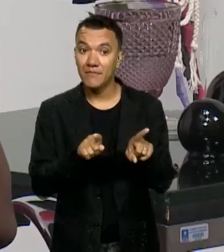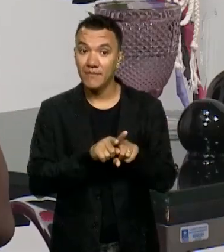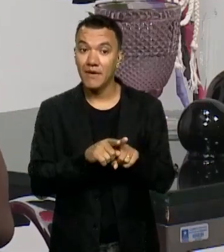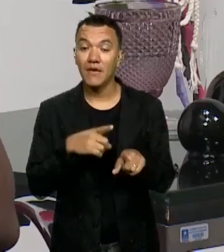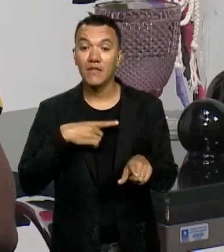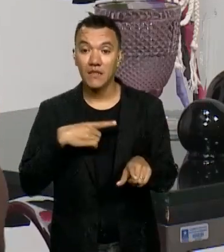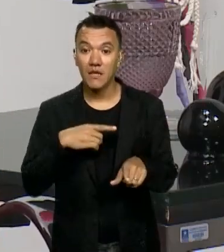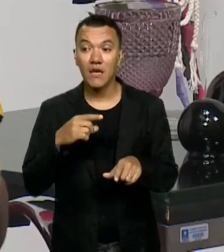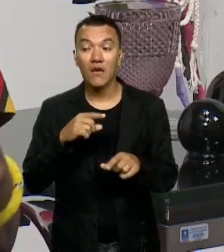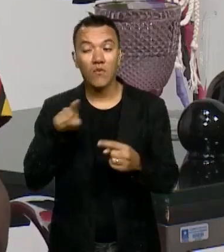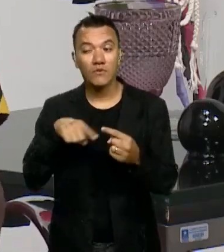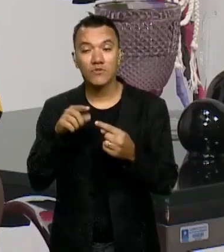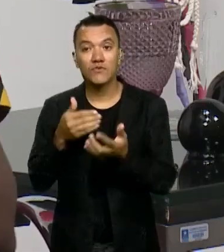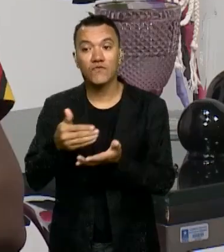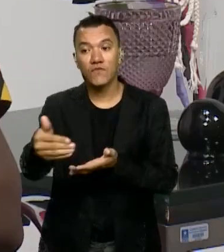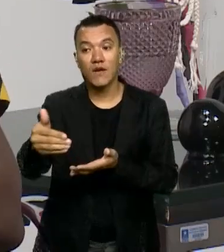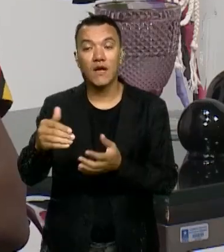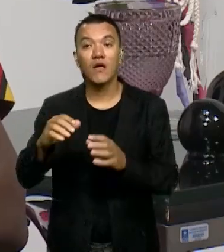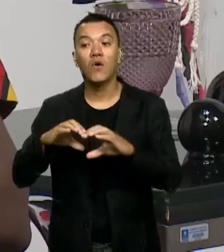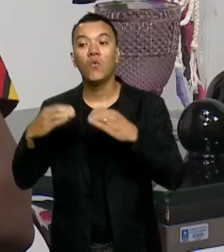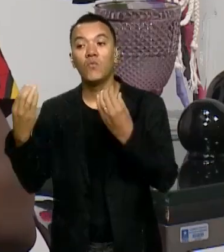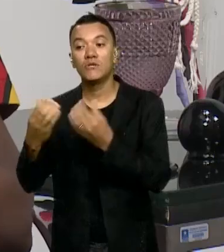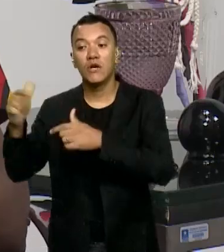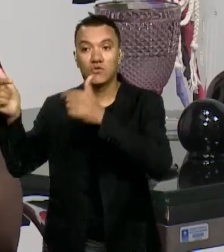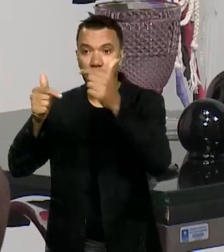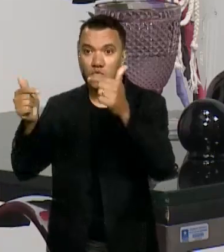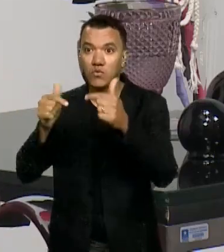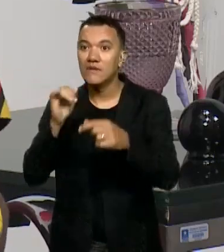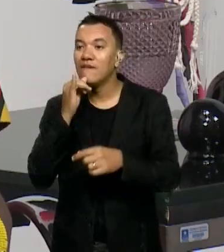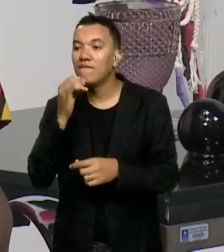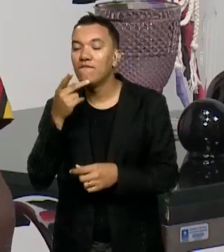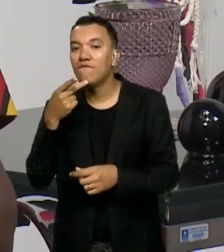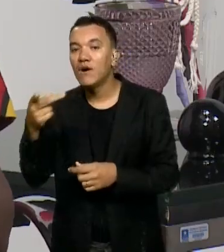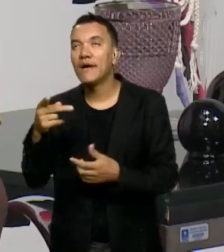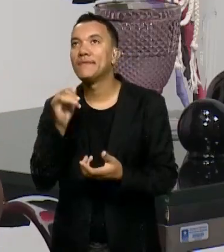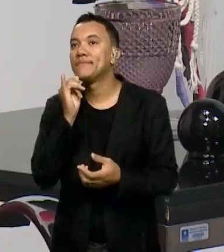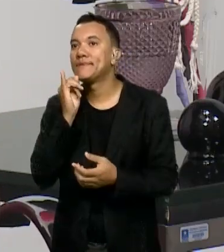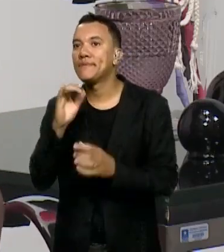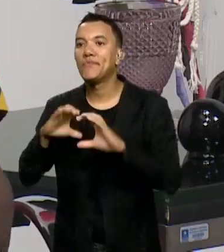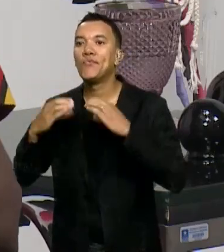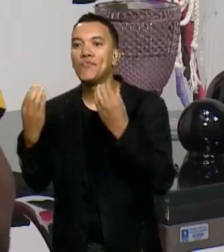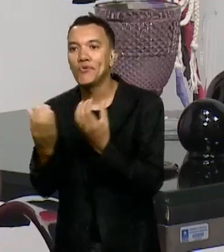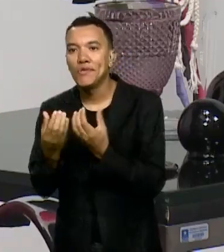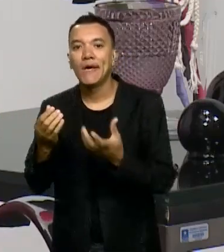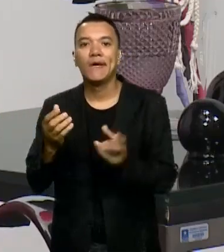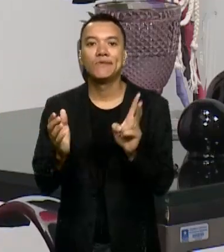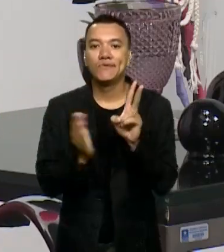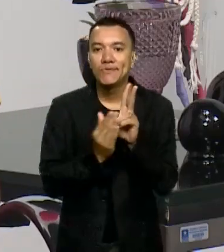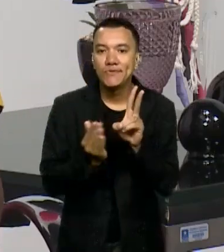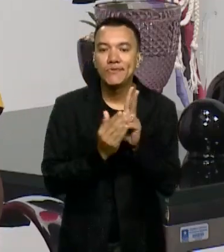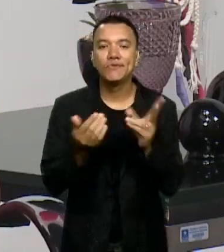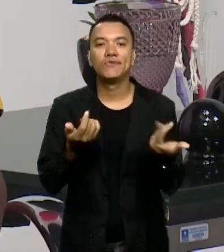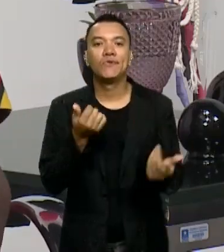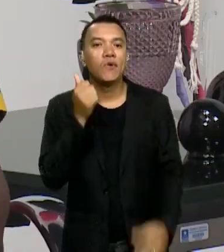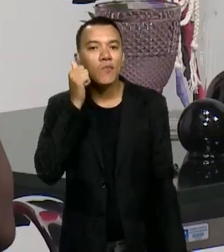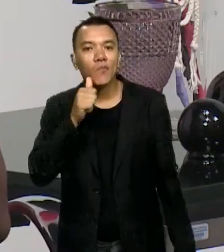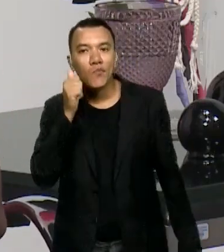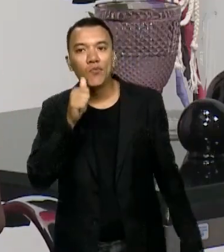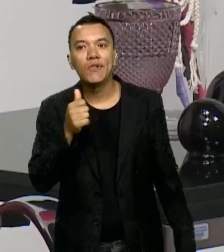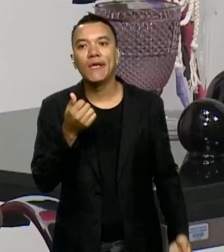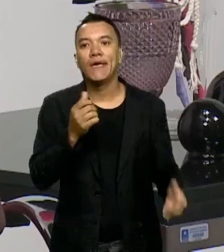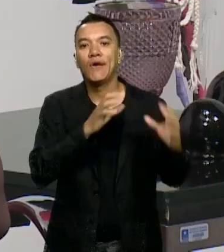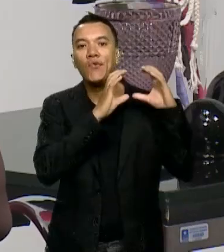outras comunidades, porque quando fala em povos e comunidades tradicionais, tem os indígenas, tem as mulheres indígenas, as mulheres quebradeiras de coco.